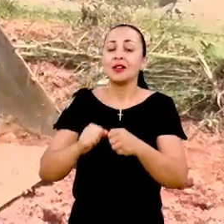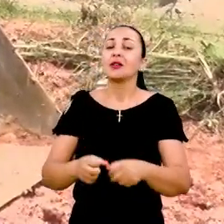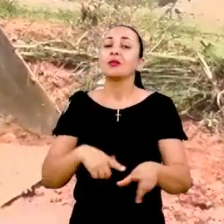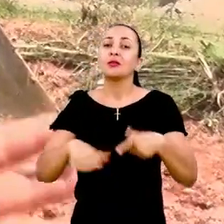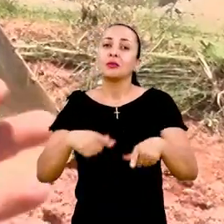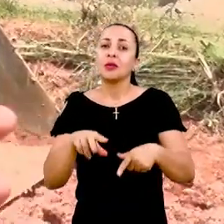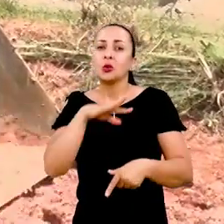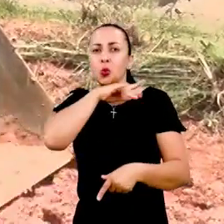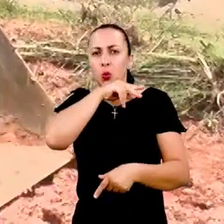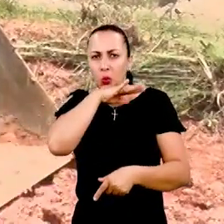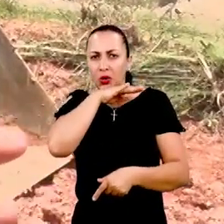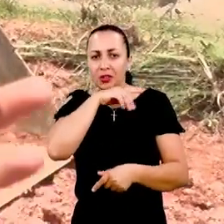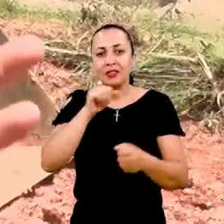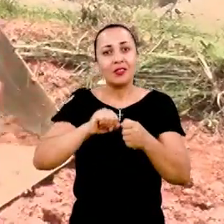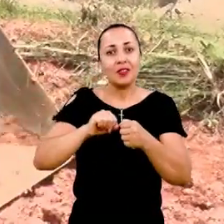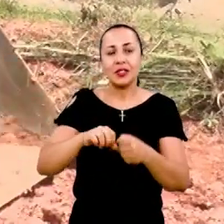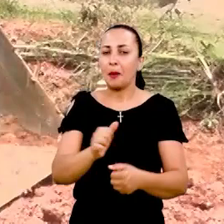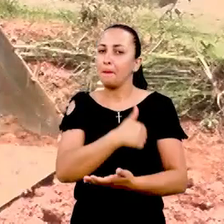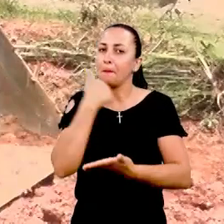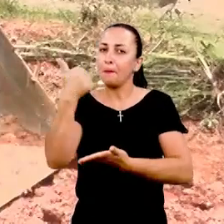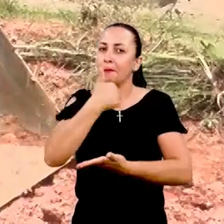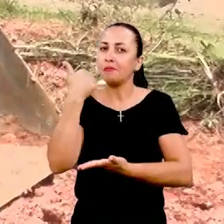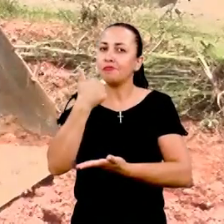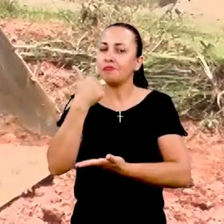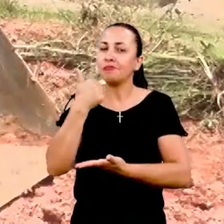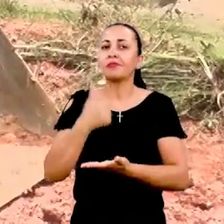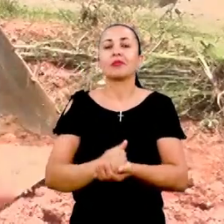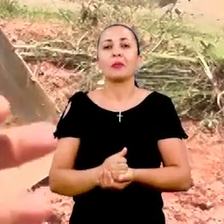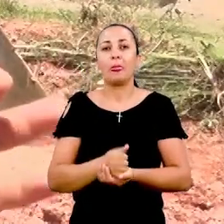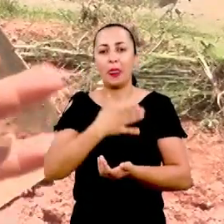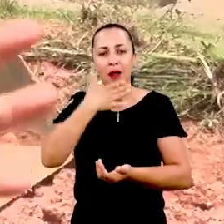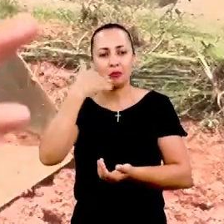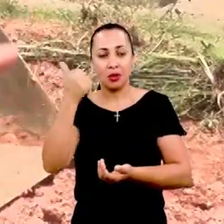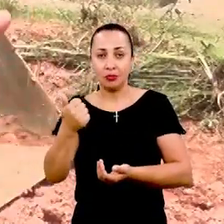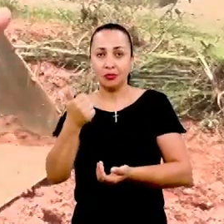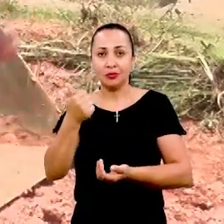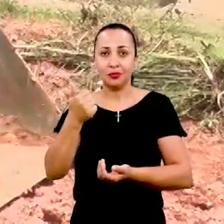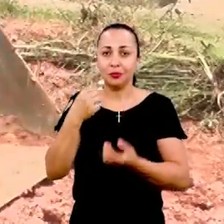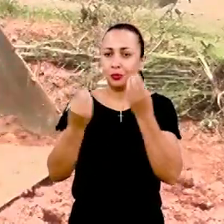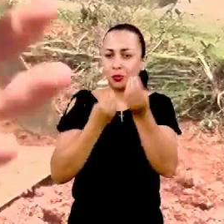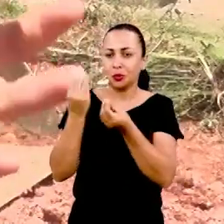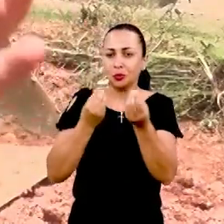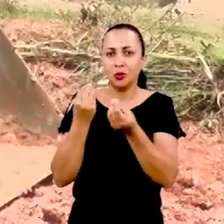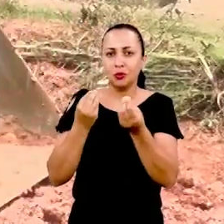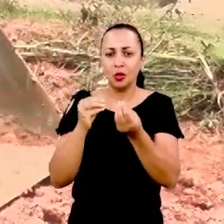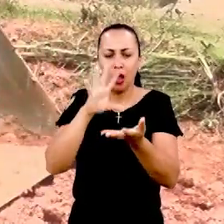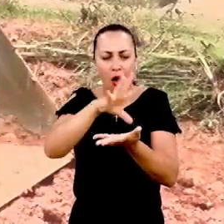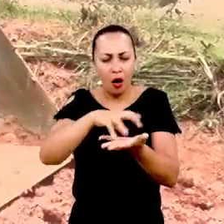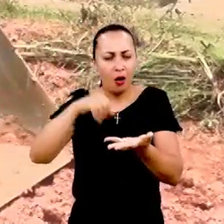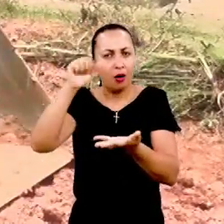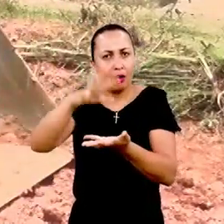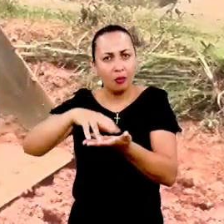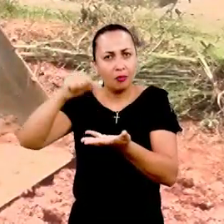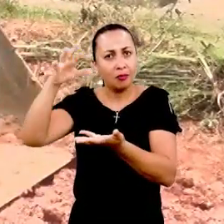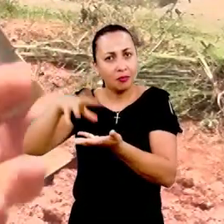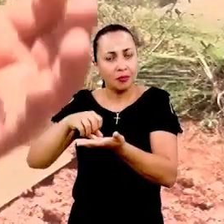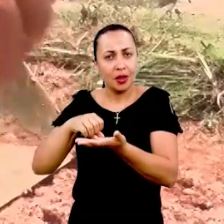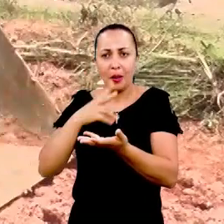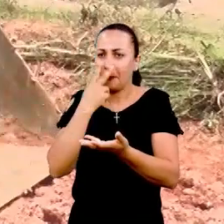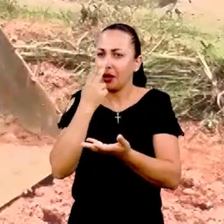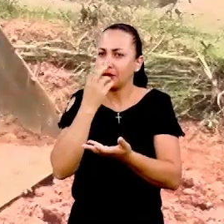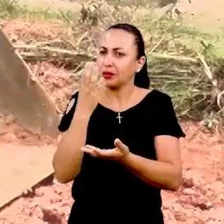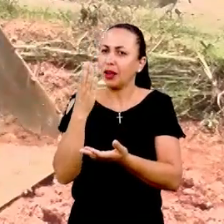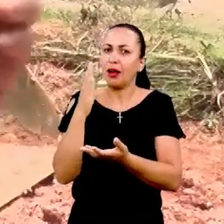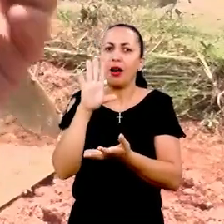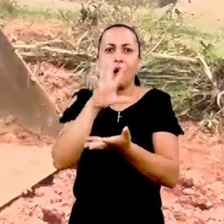negativo, ela vai produzir um efeito positivo. Ela vai, como se ela fosse comer